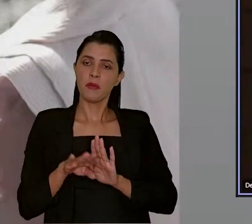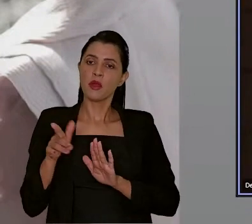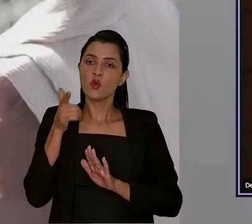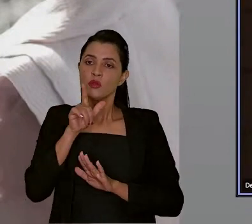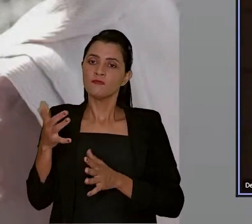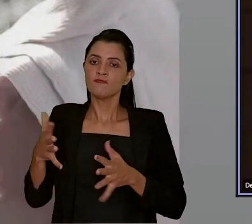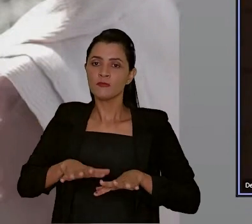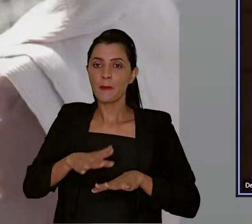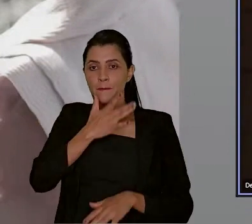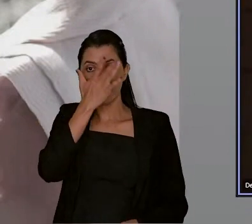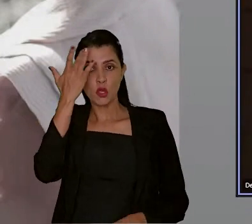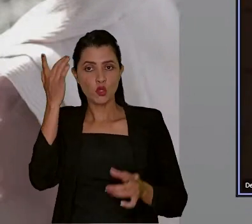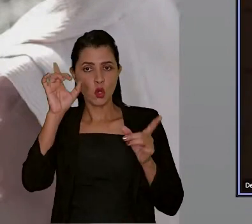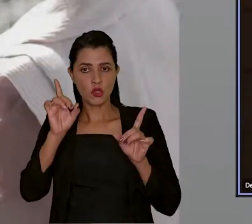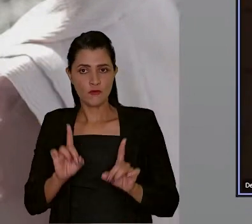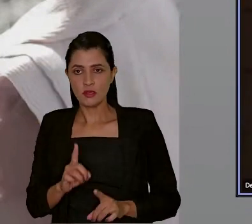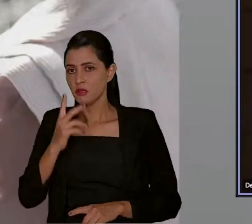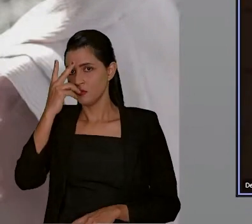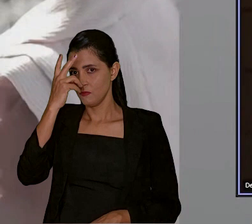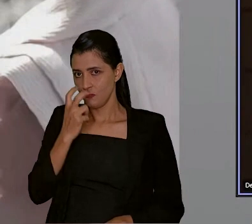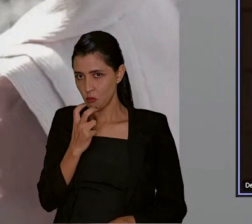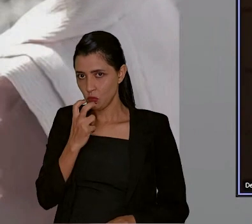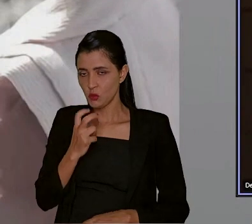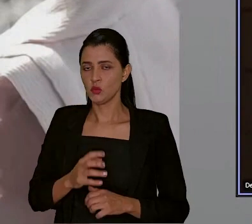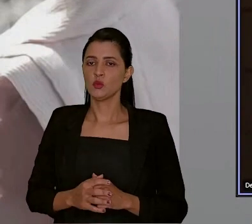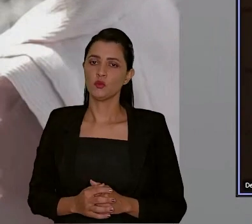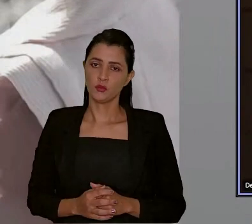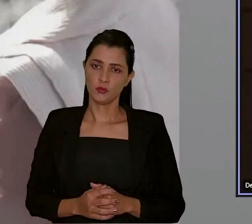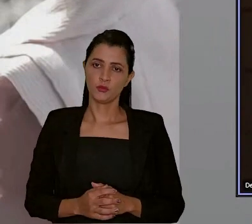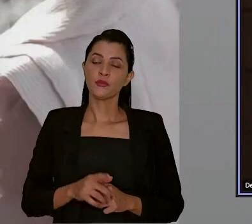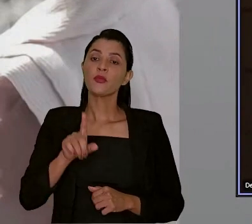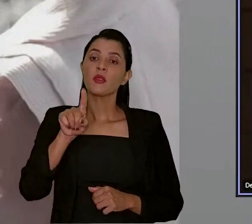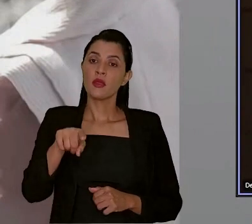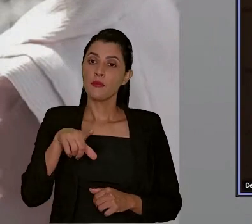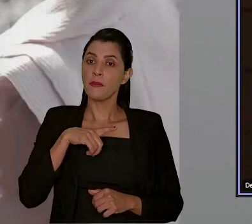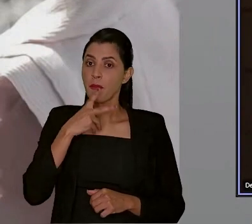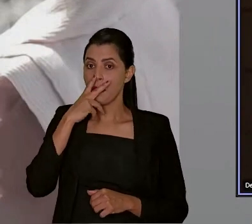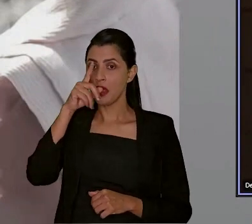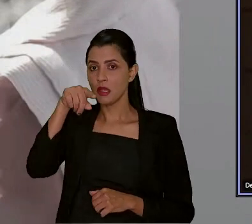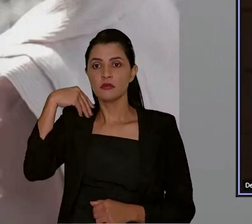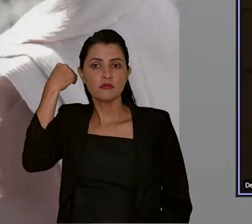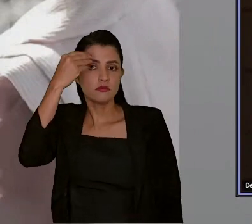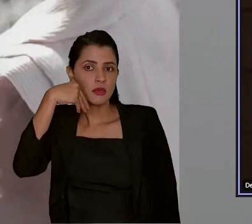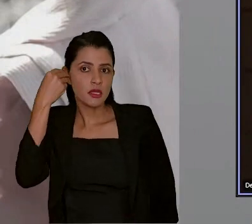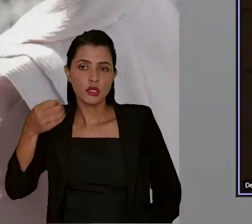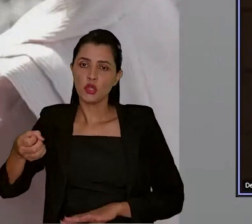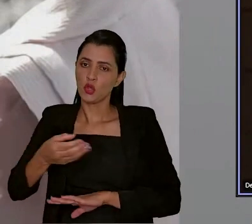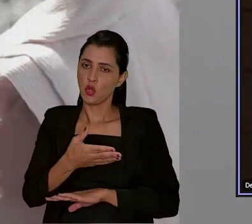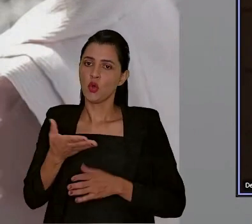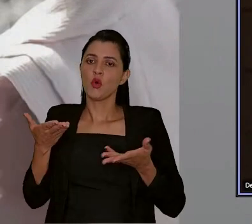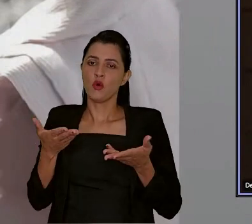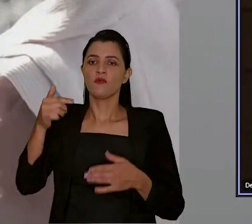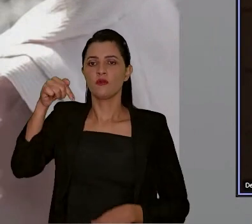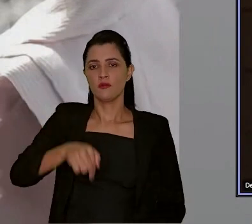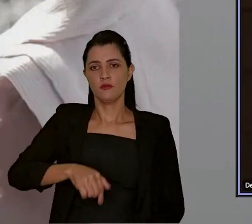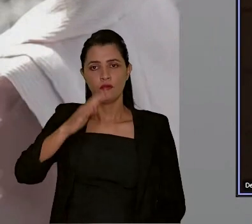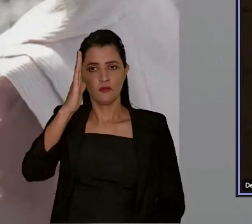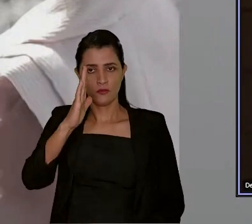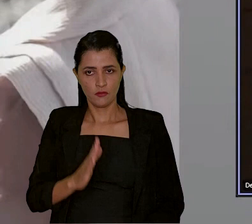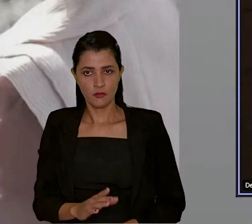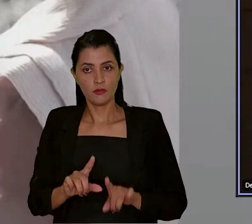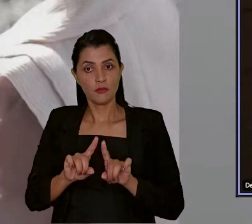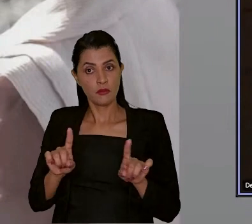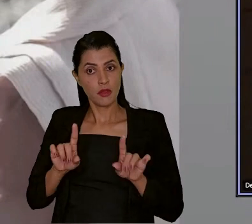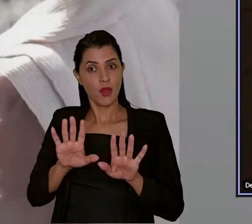com deficiência visual. Me parece que é uma experiência inédita aqui no Brasil. Então, antes